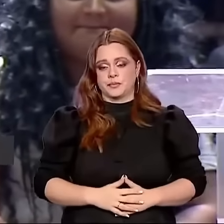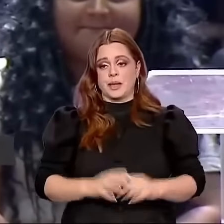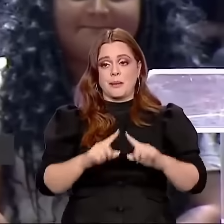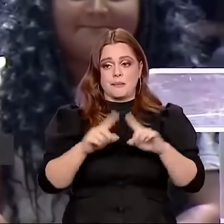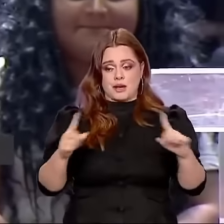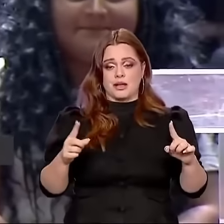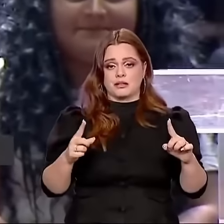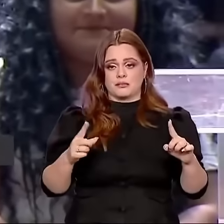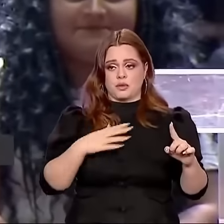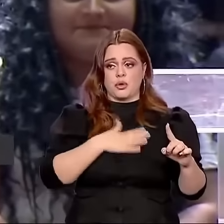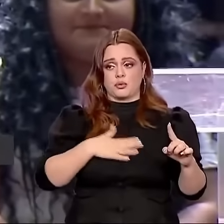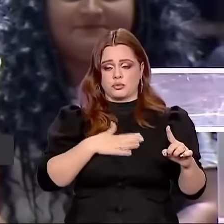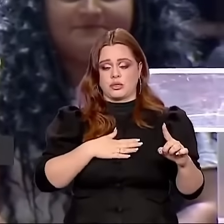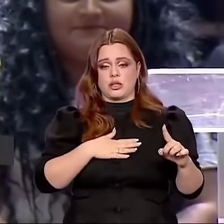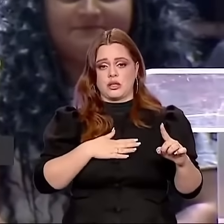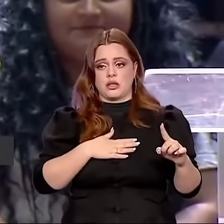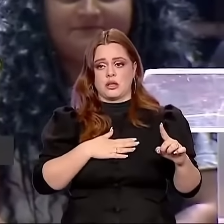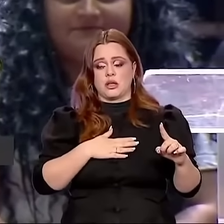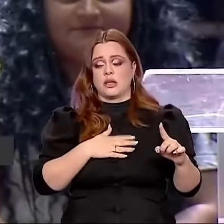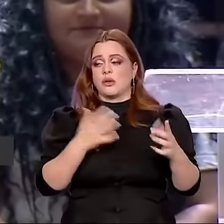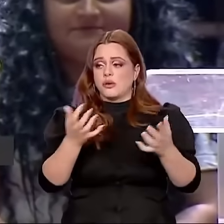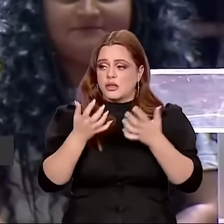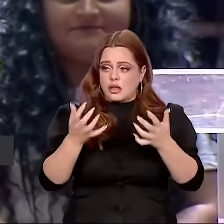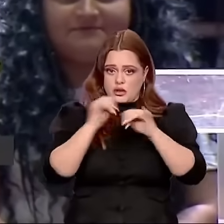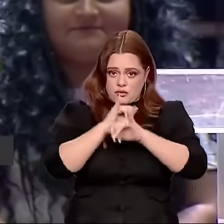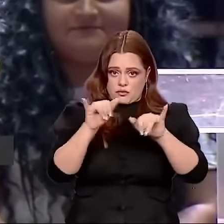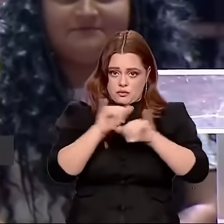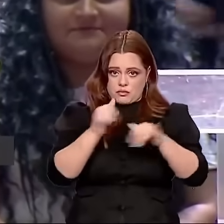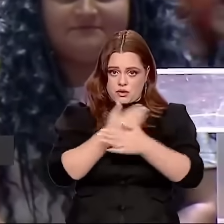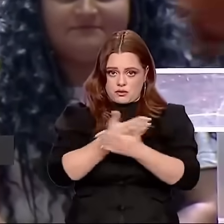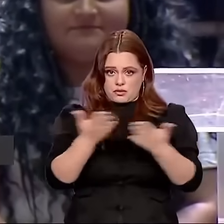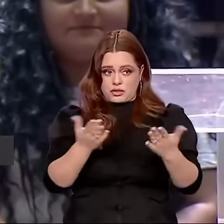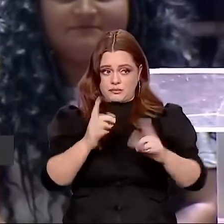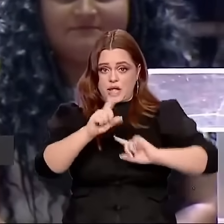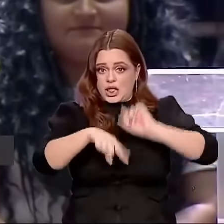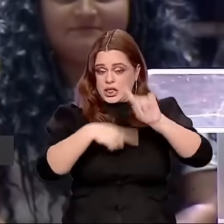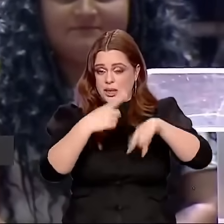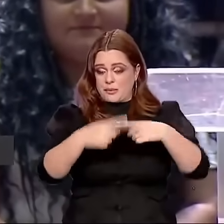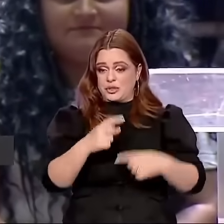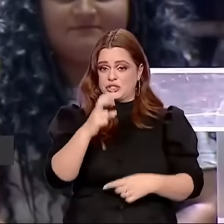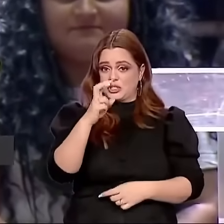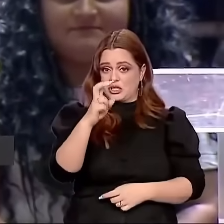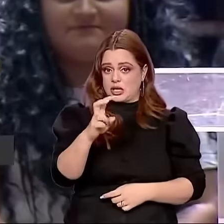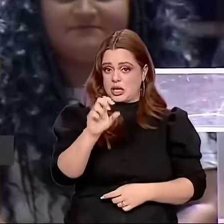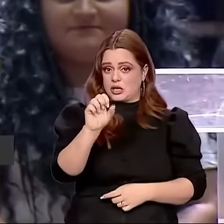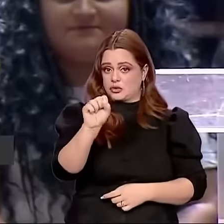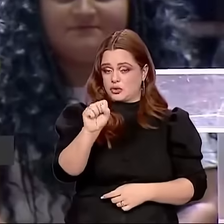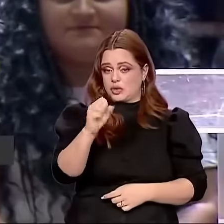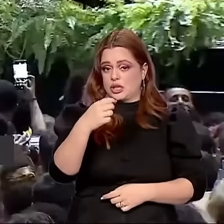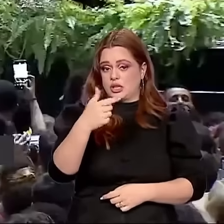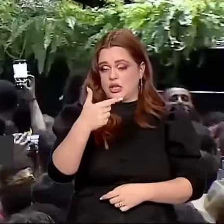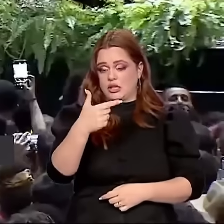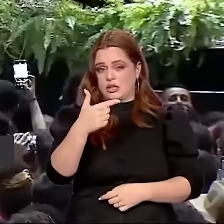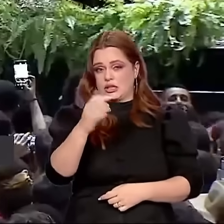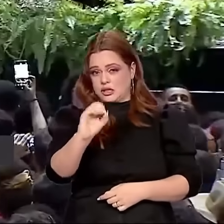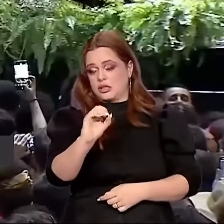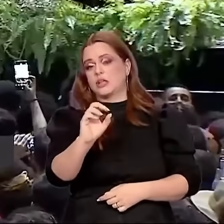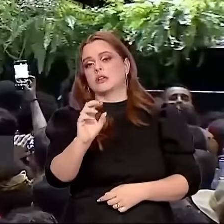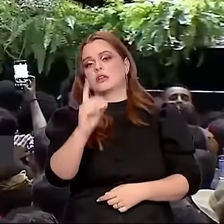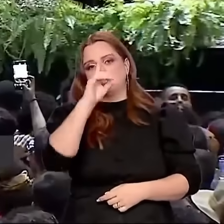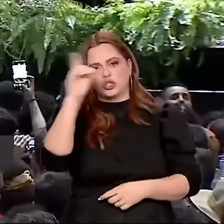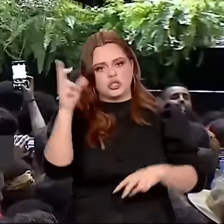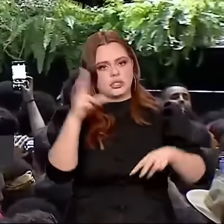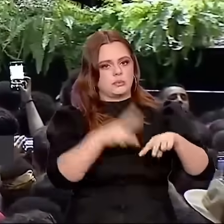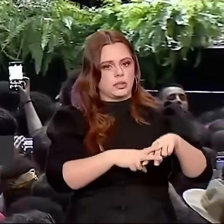Mas eu queria dizer para vocês que eu, depois de 580 dias preso,